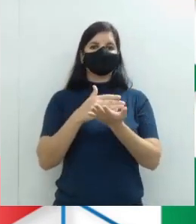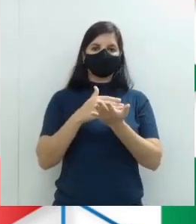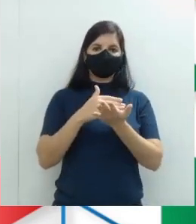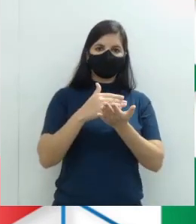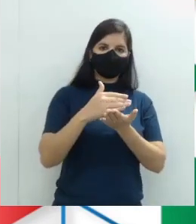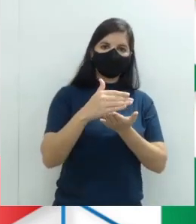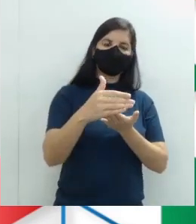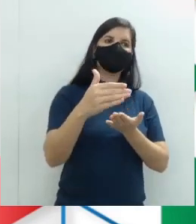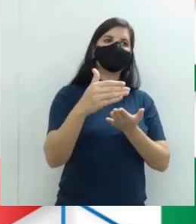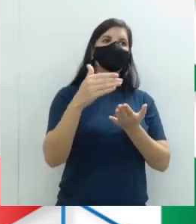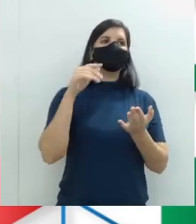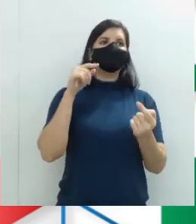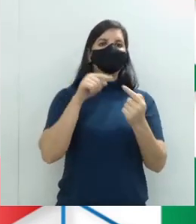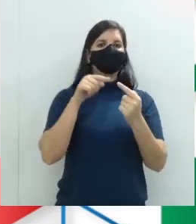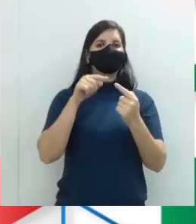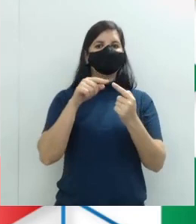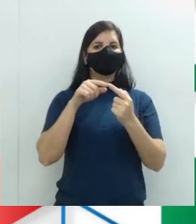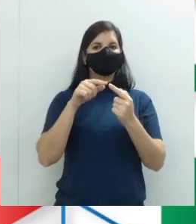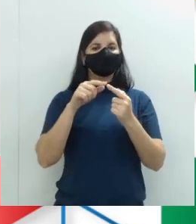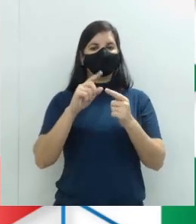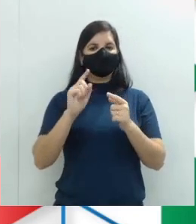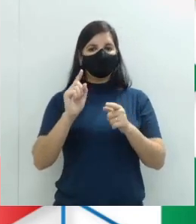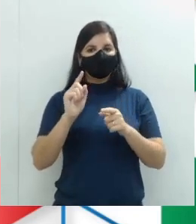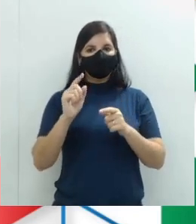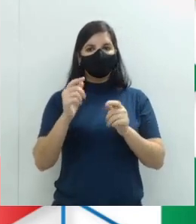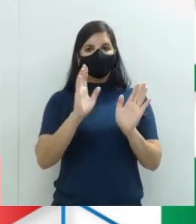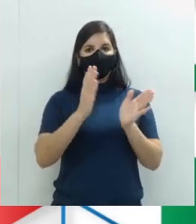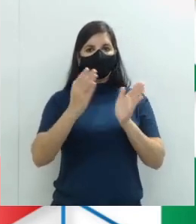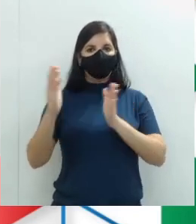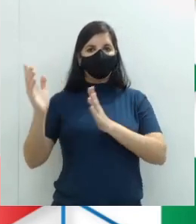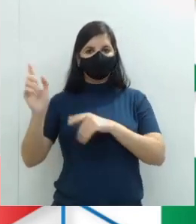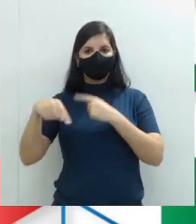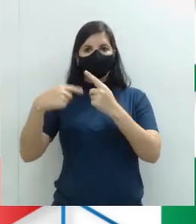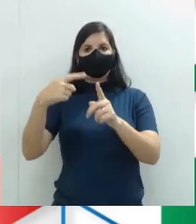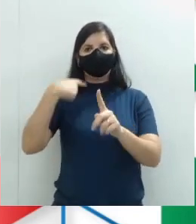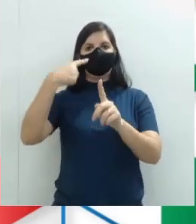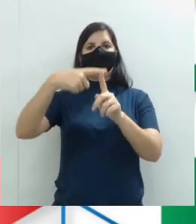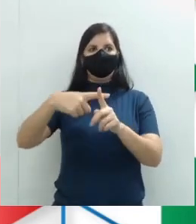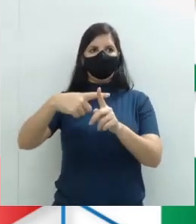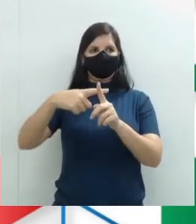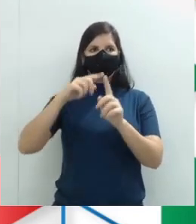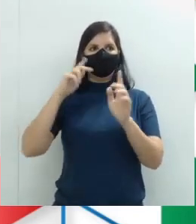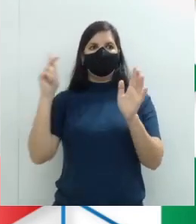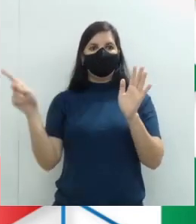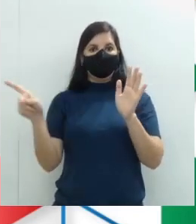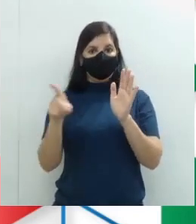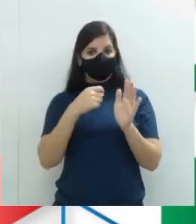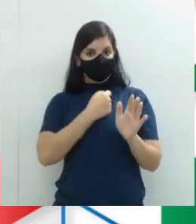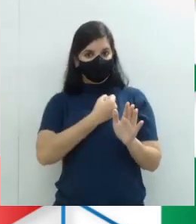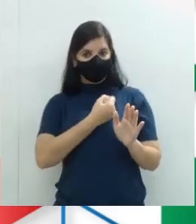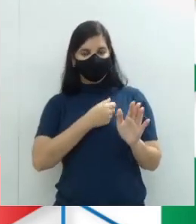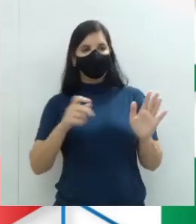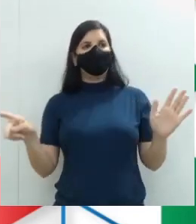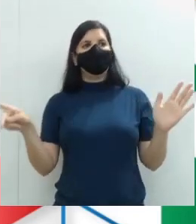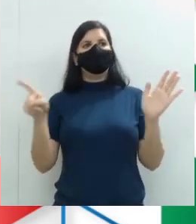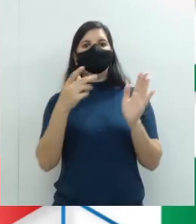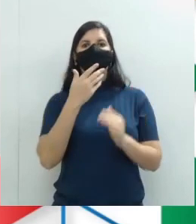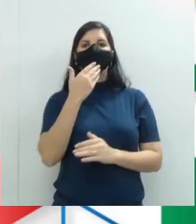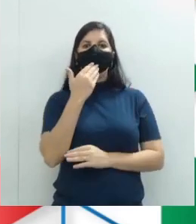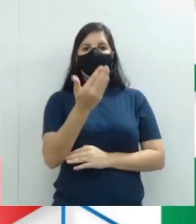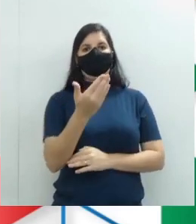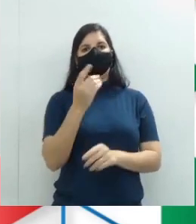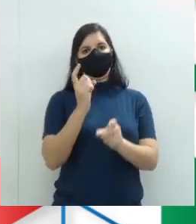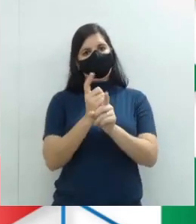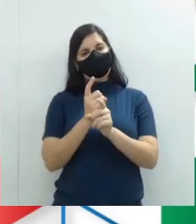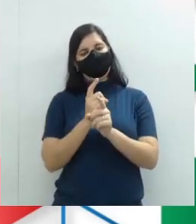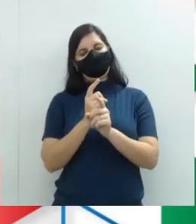início, considere o termo da sequência anterior mais o termo que pertence, que pretende